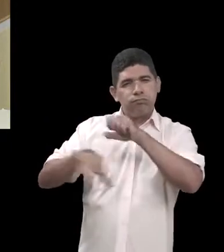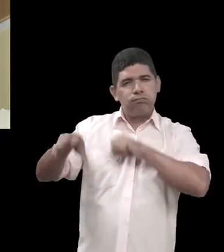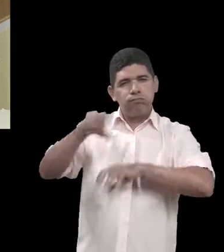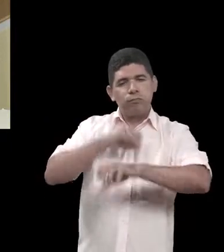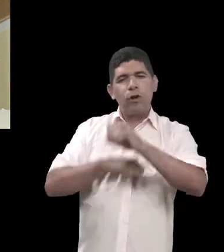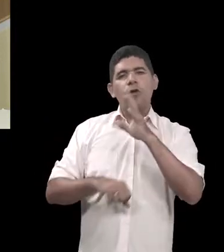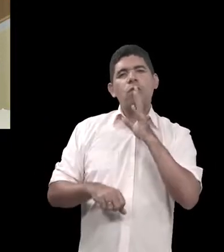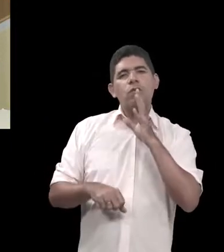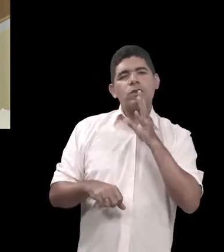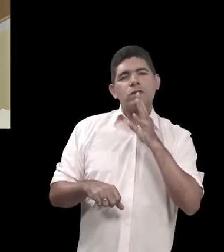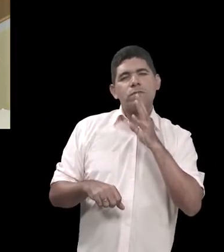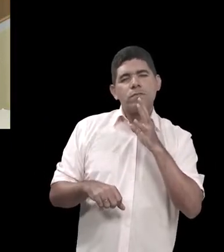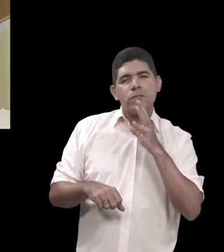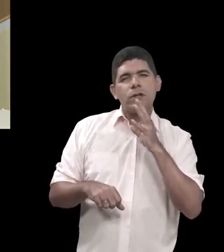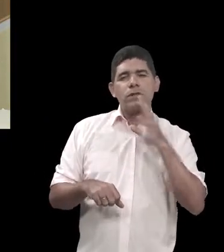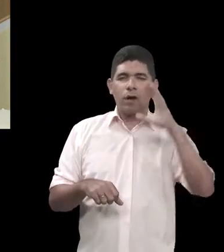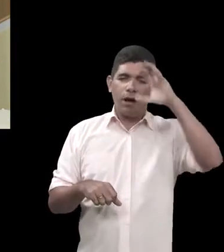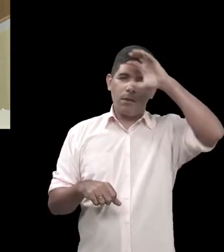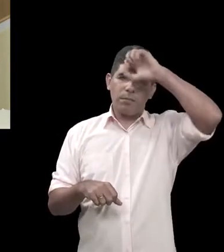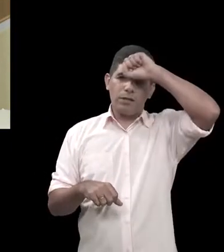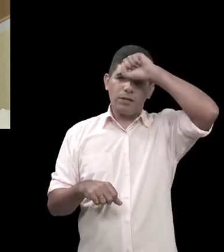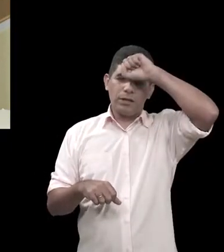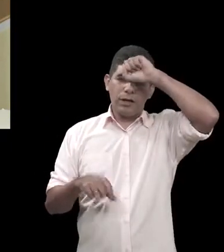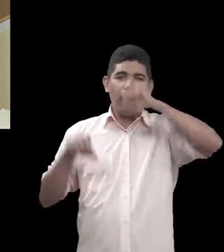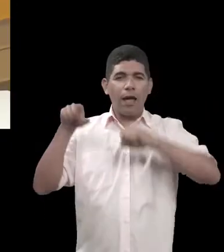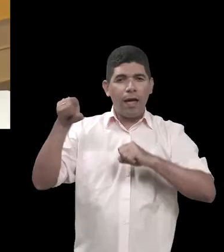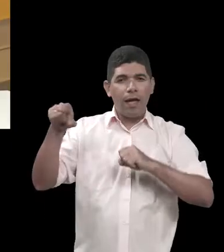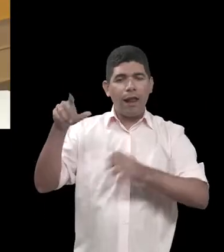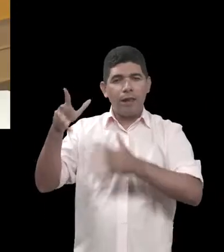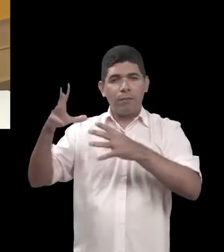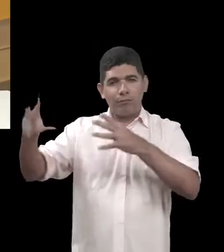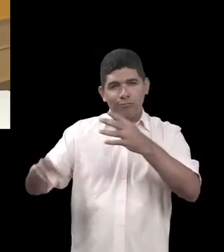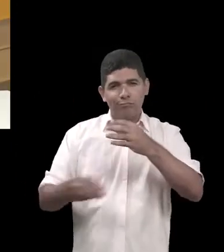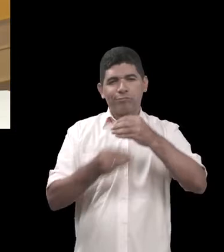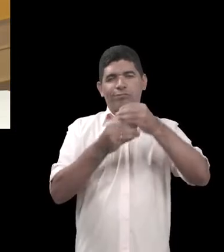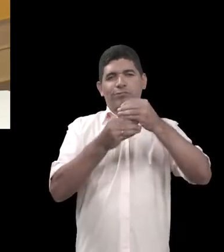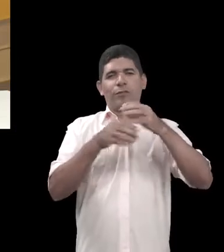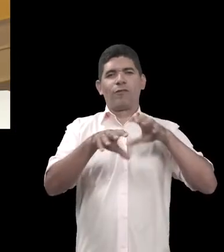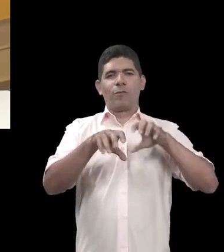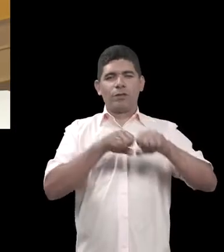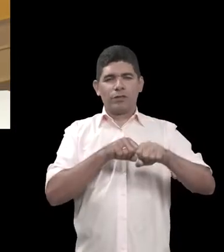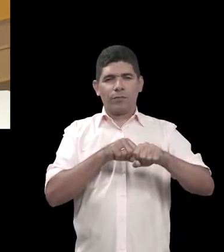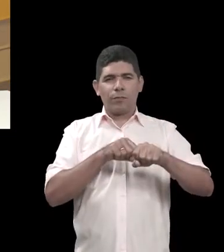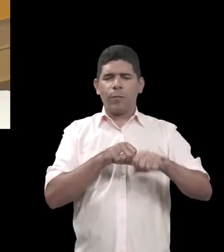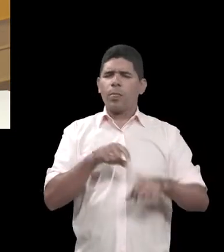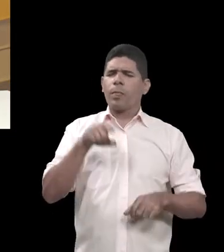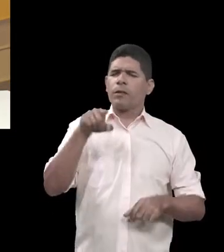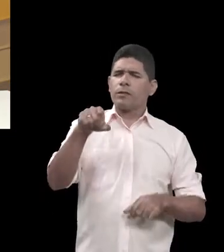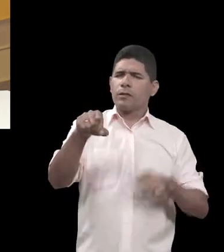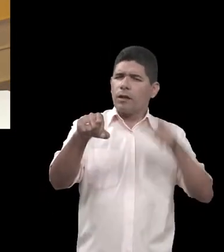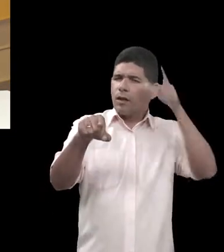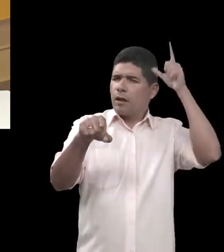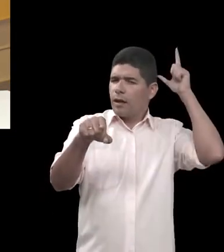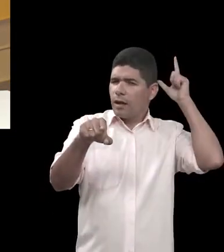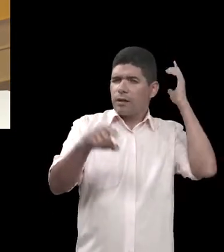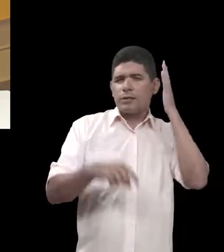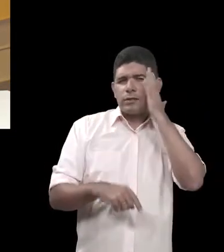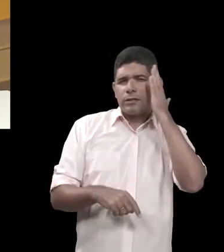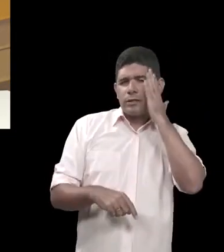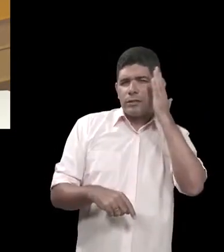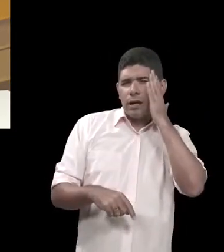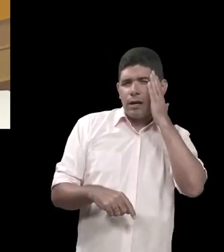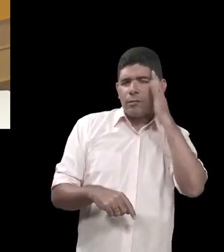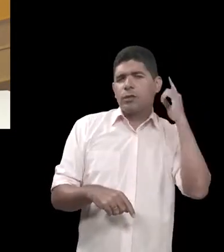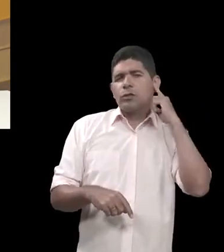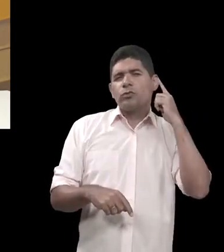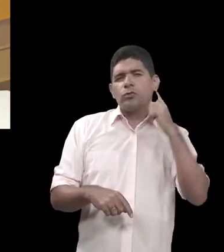veio para completar a minha formação. Lara, você tem ideia de quantos surdos nós temos mais ou menos aqui? Se tem algum dado no Rio Grande do Norte ou